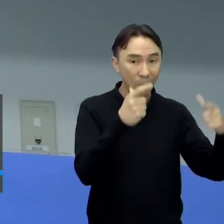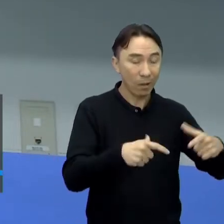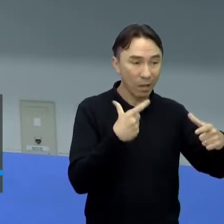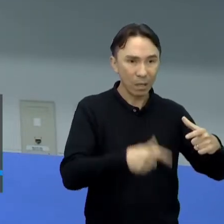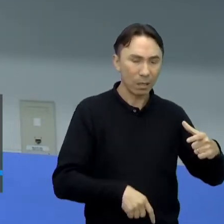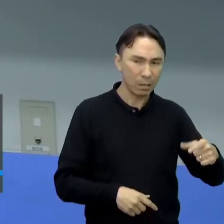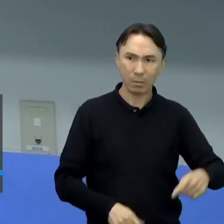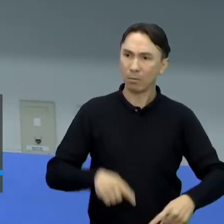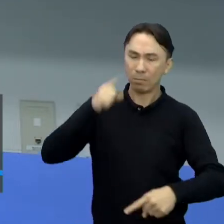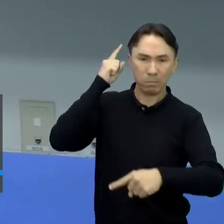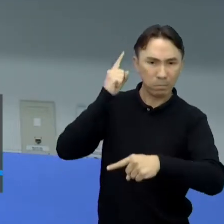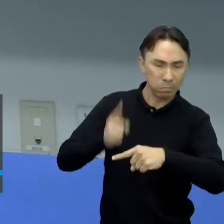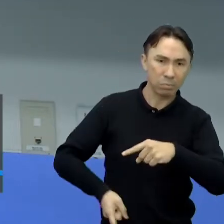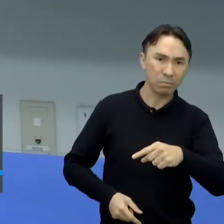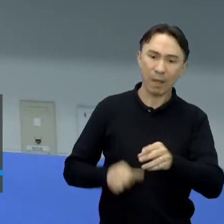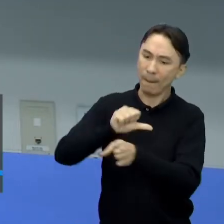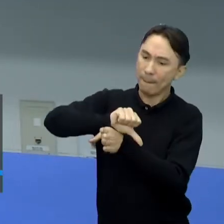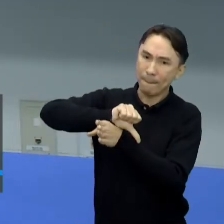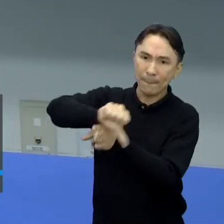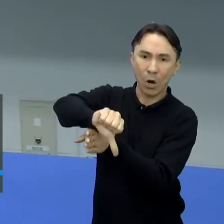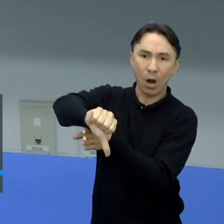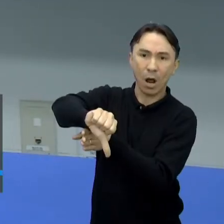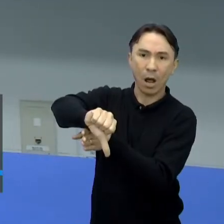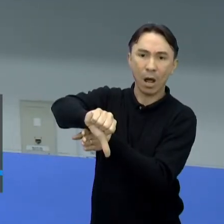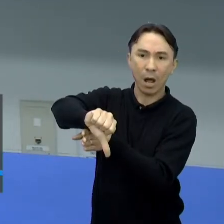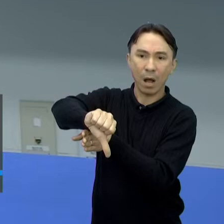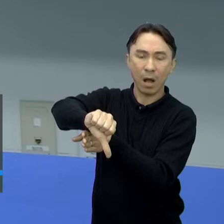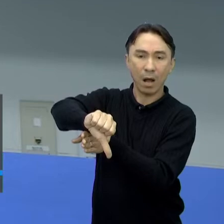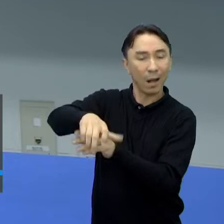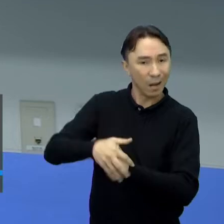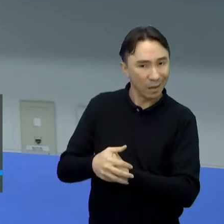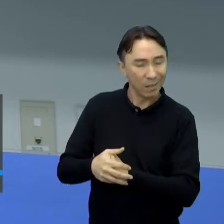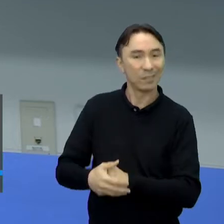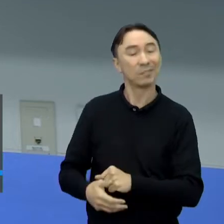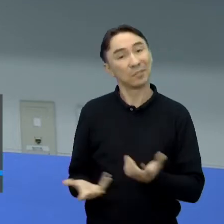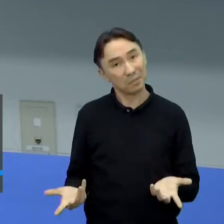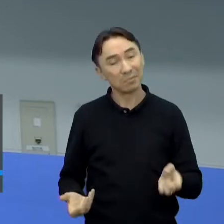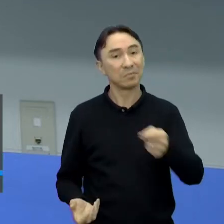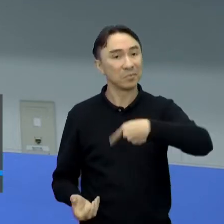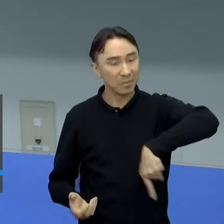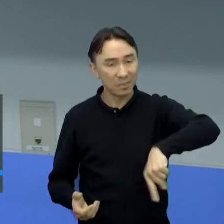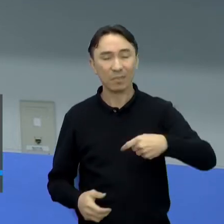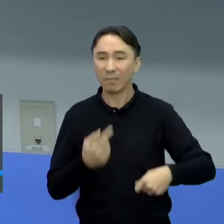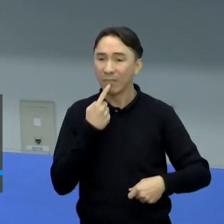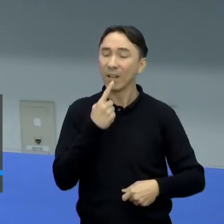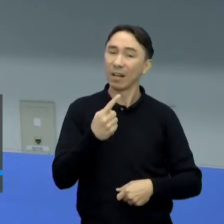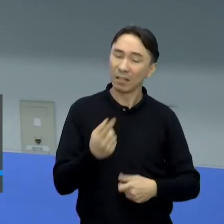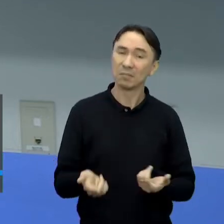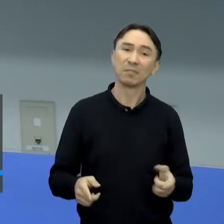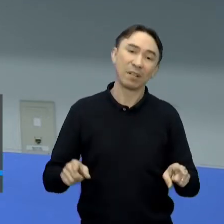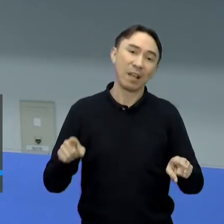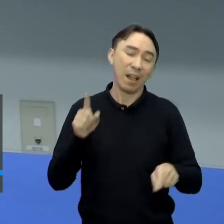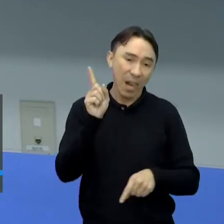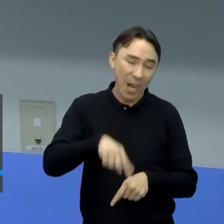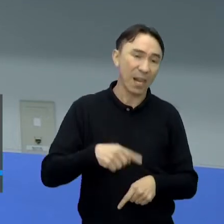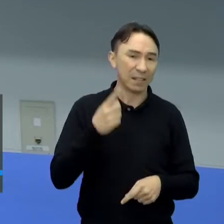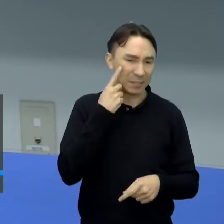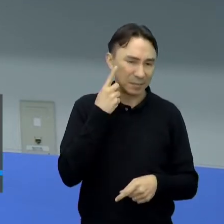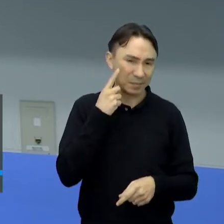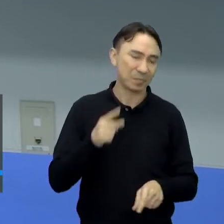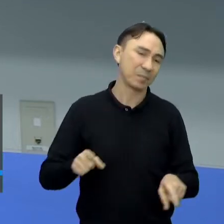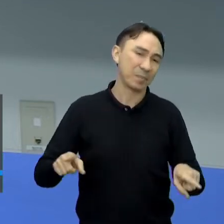falando do aspecto da negação em relação à festa. E quando a gente fala de reafirma, aí